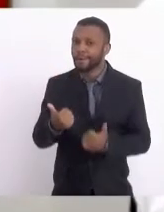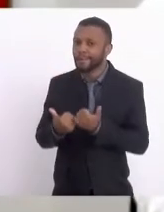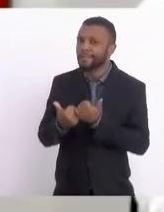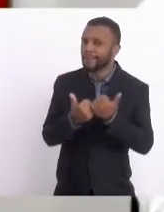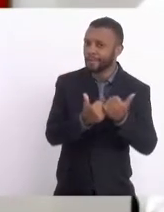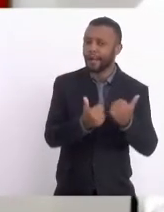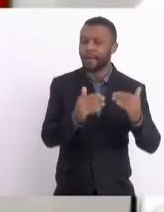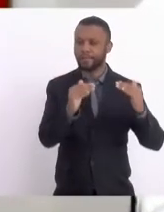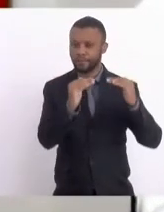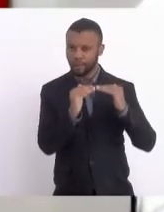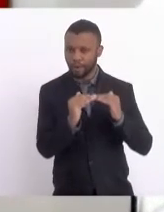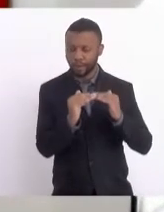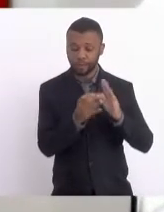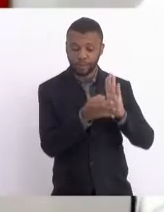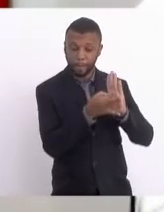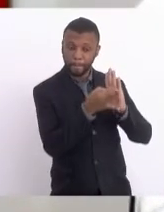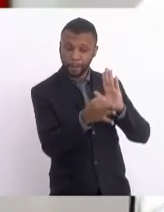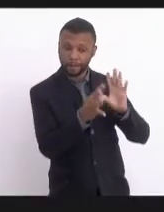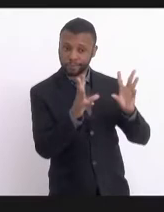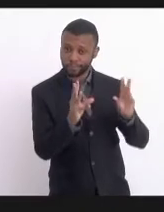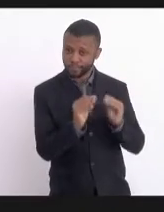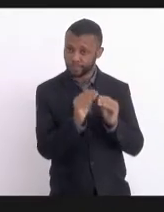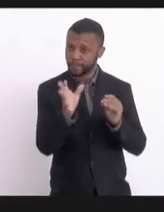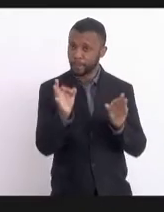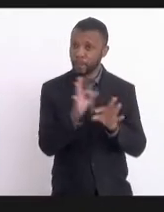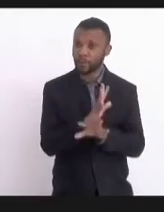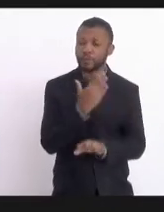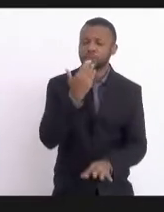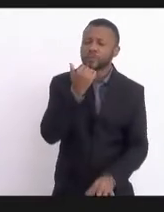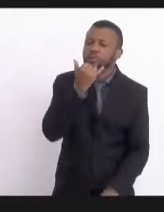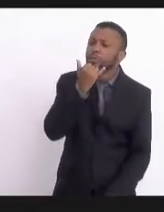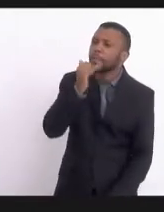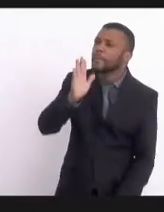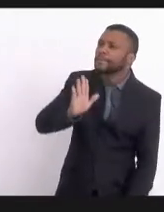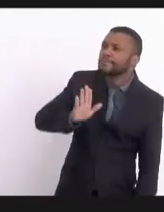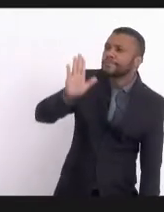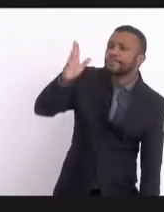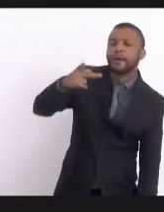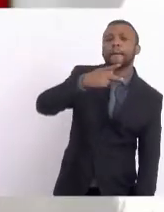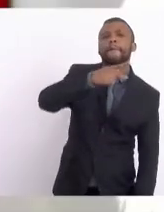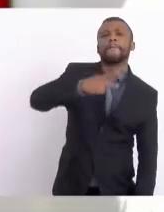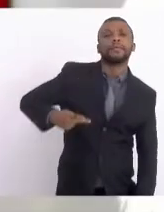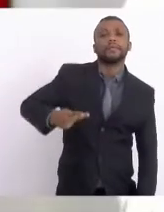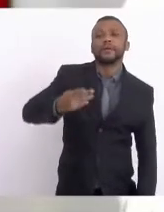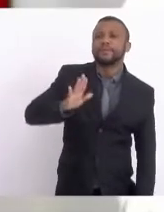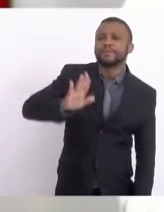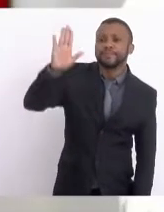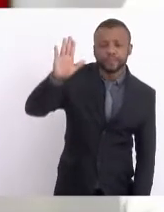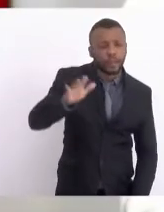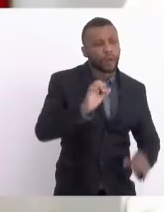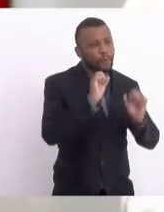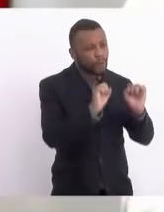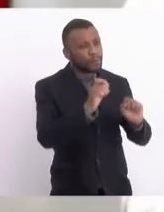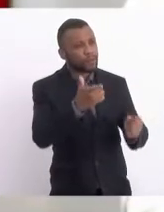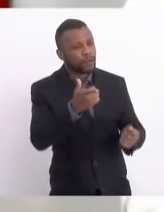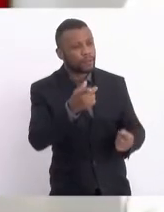Com os pareceres emitidos. Tia Ju, presidente. Presidente. Pois não, deputada